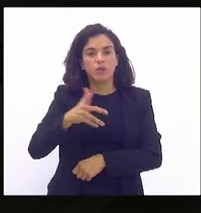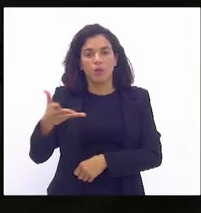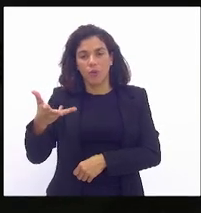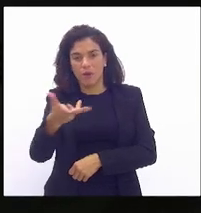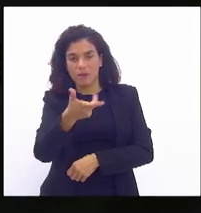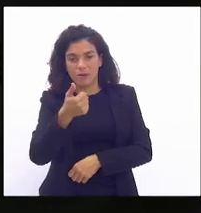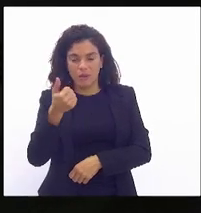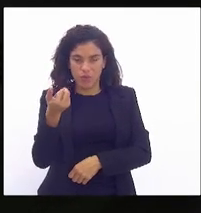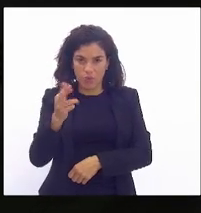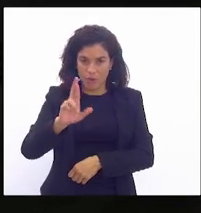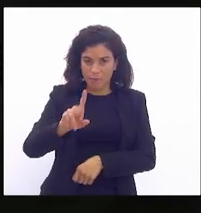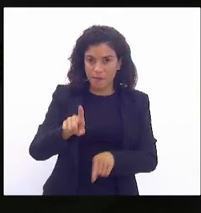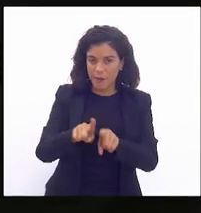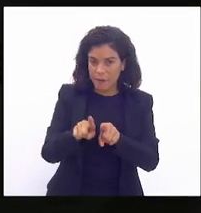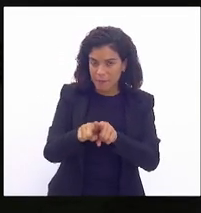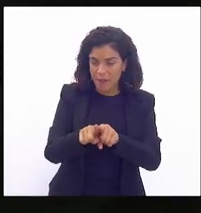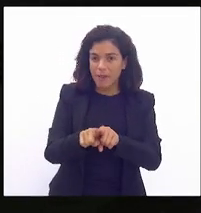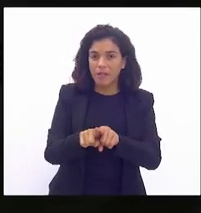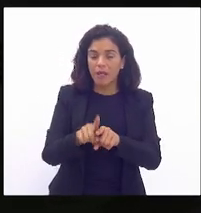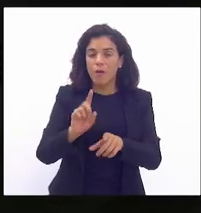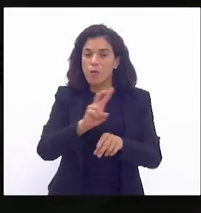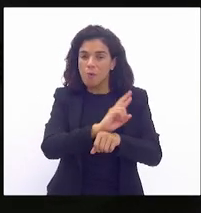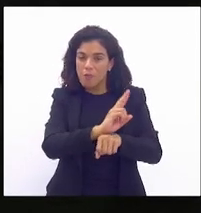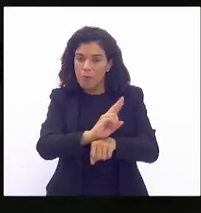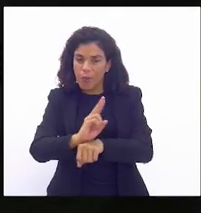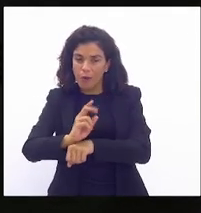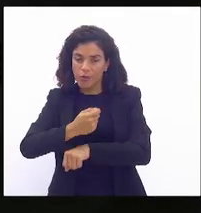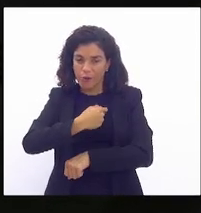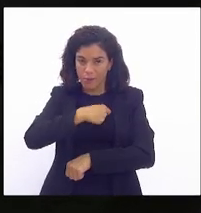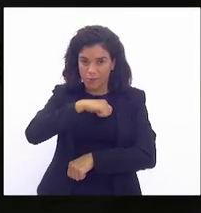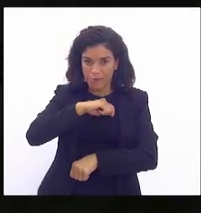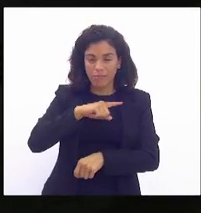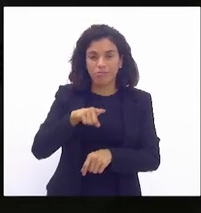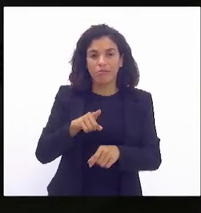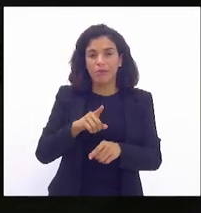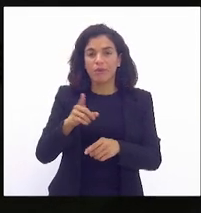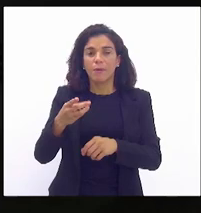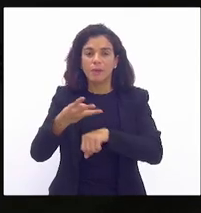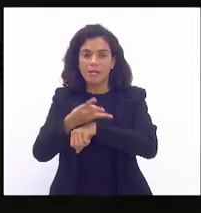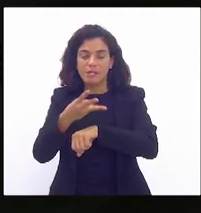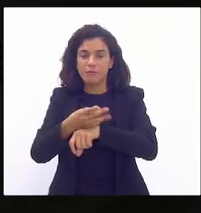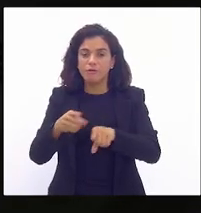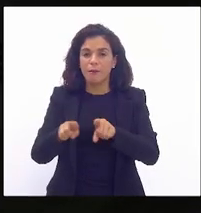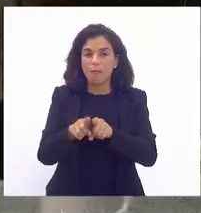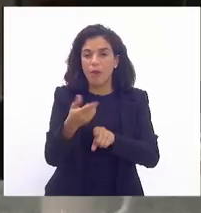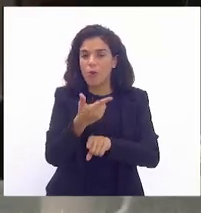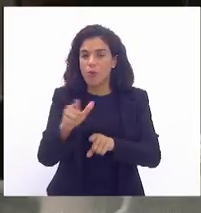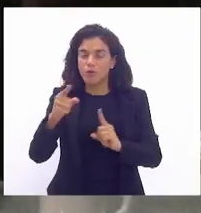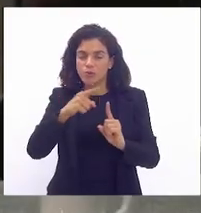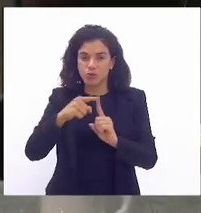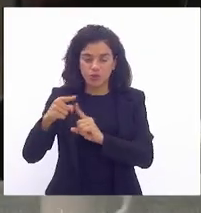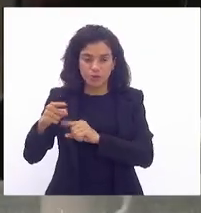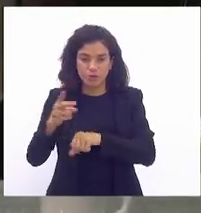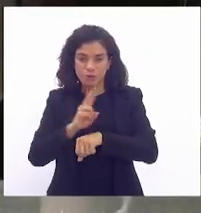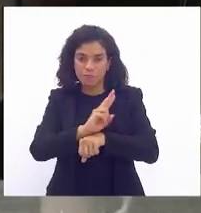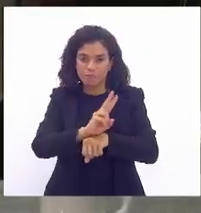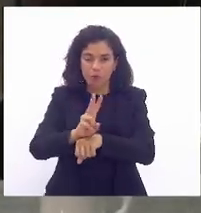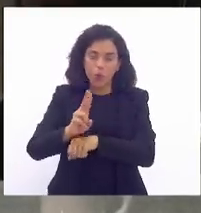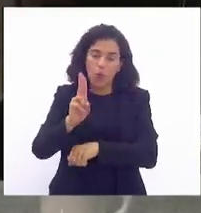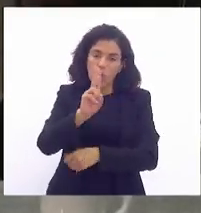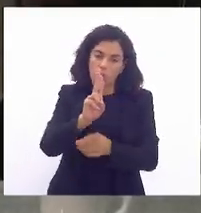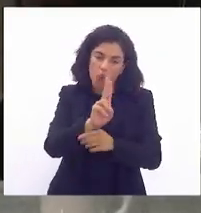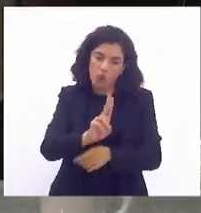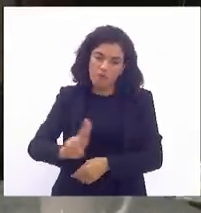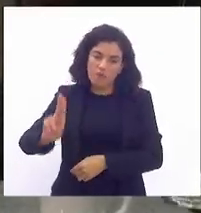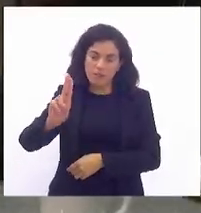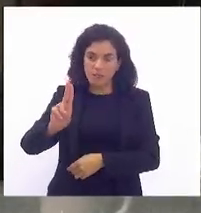ar. E recomendo-se que, além do monitoramento feito por parte terceirizada, seja um outro monitoramento, podendo ser de uma universidade ou